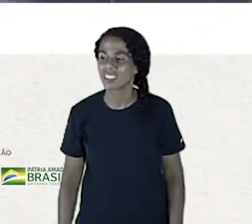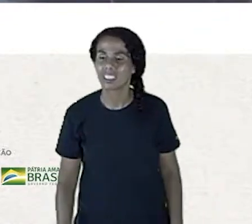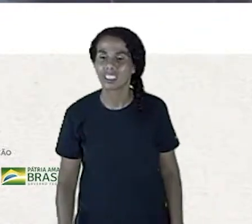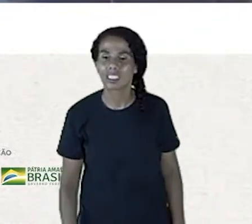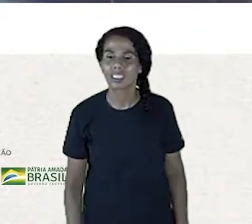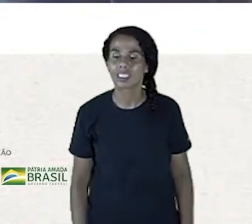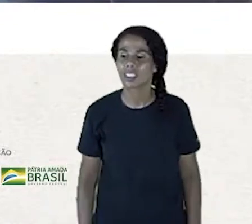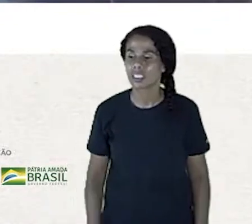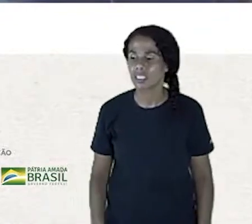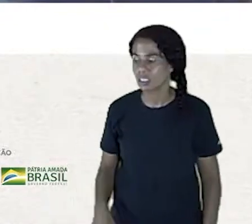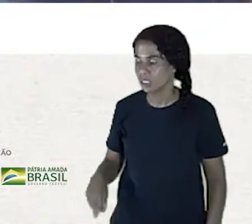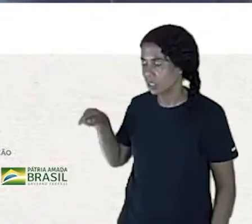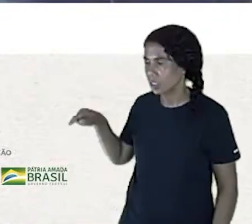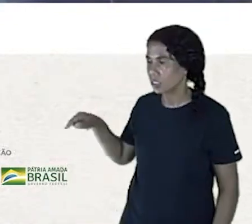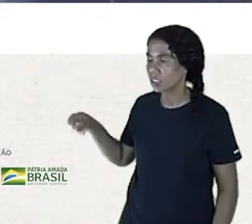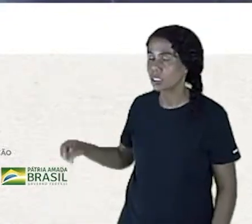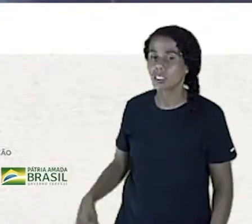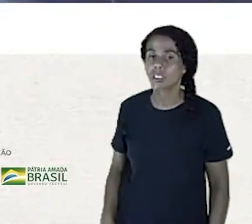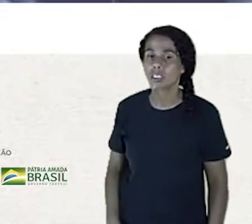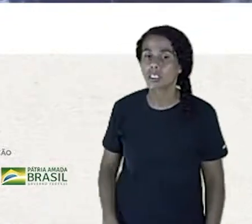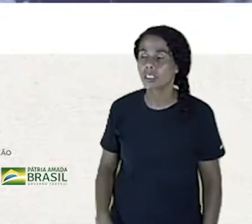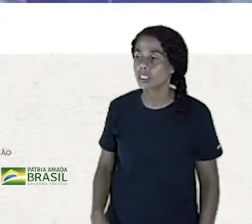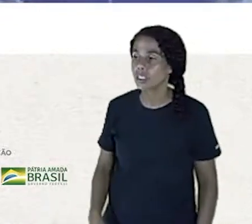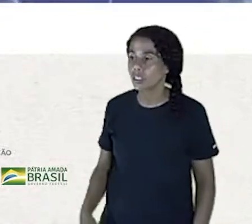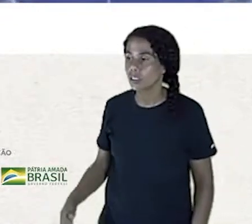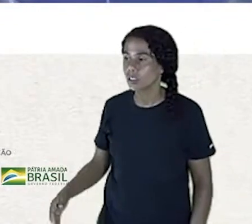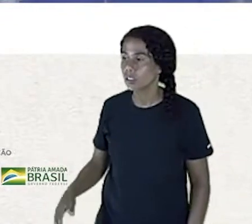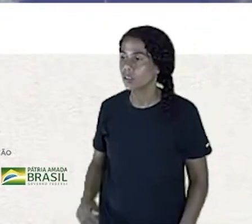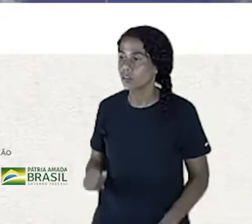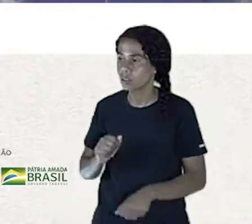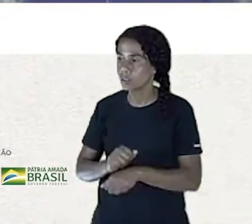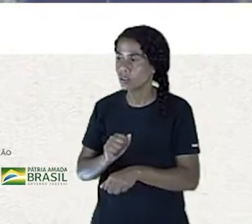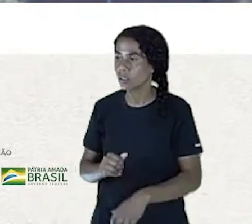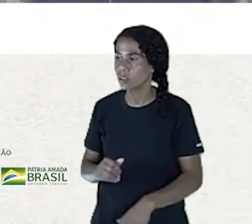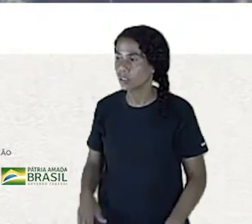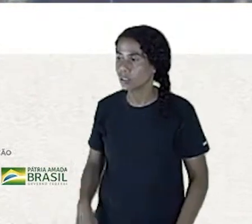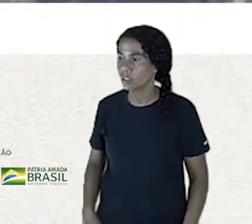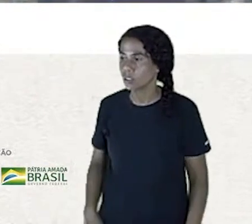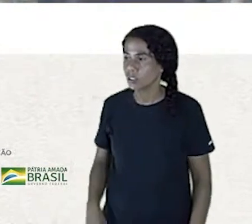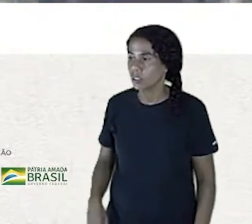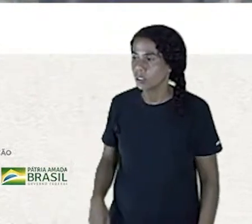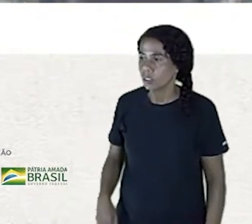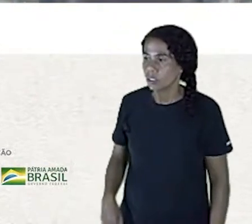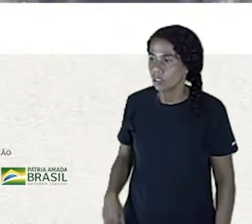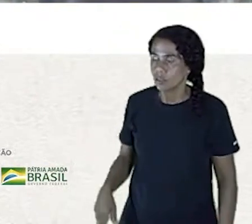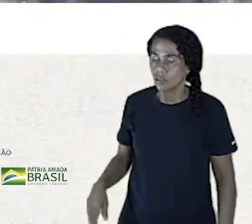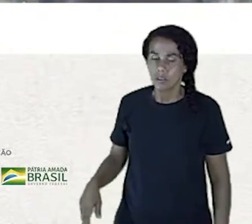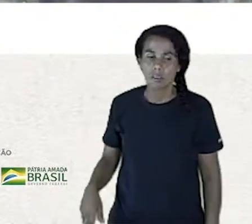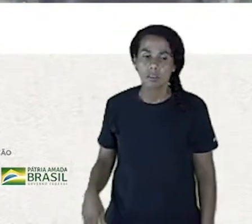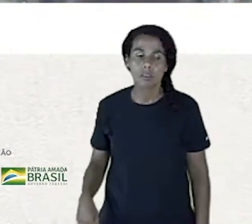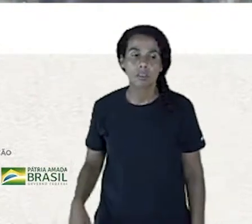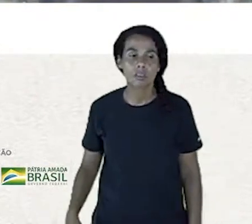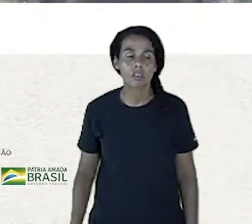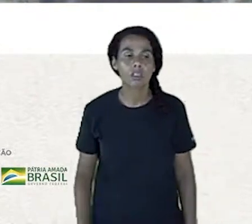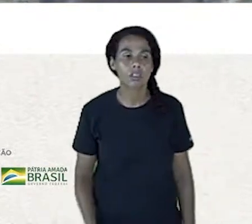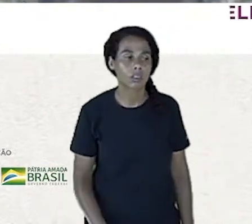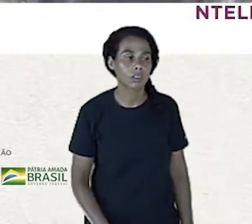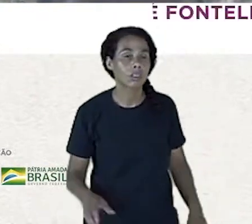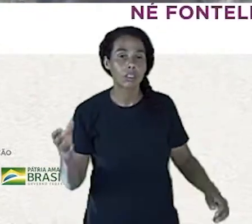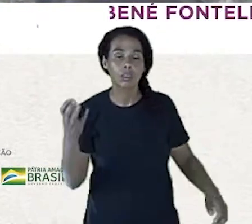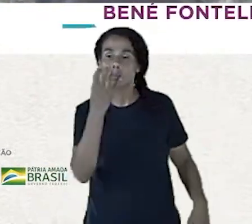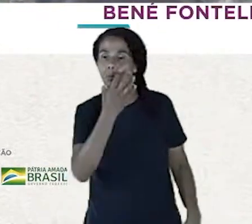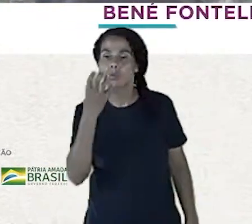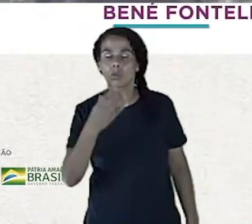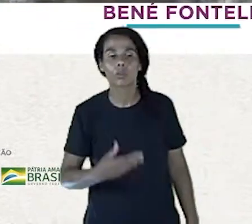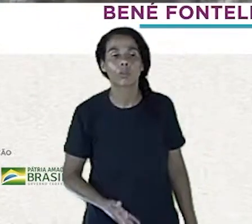Bené. Bené. Você desliga. Ah. Eu acho essa música Homem Velho do Caetano uma coisa de uma